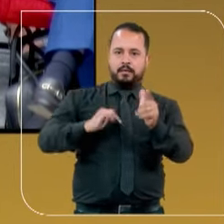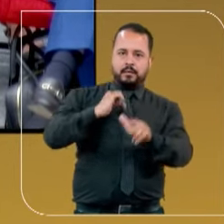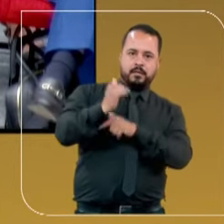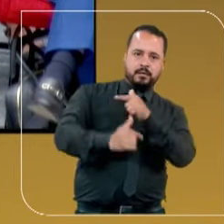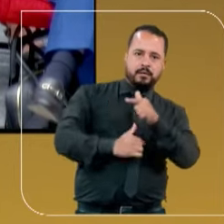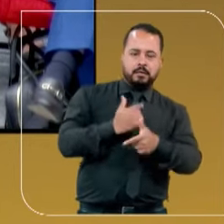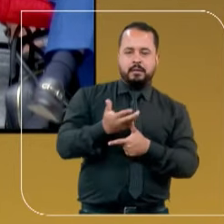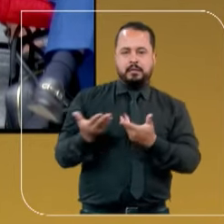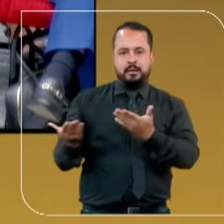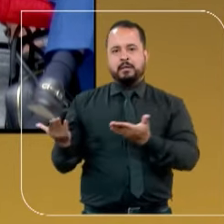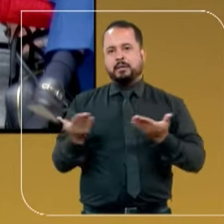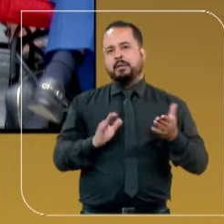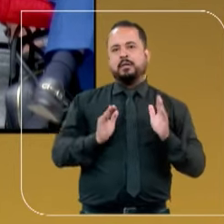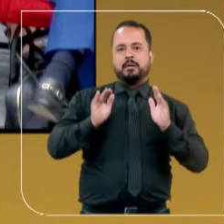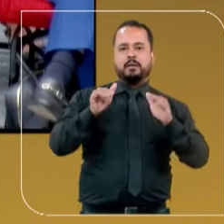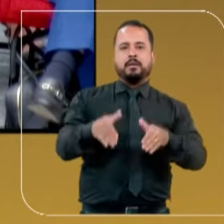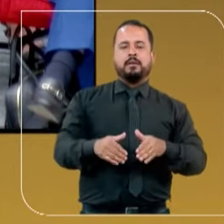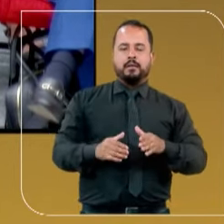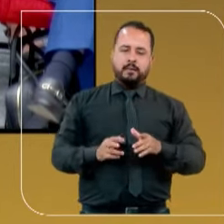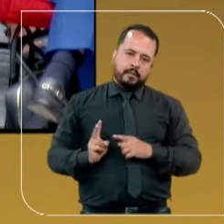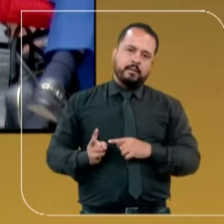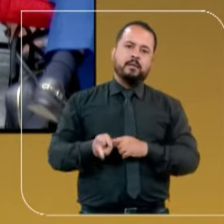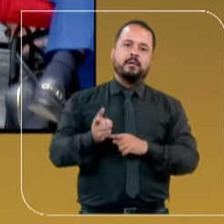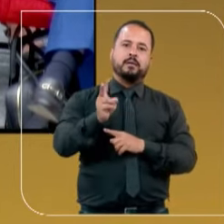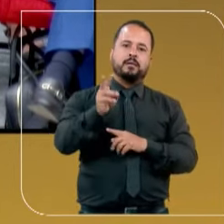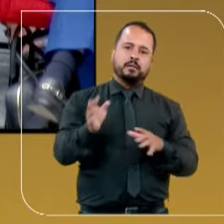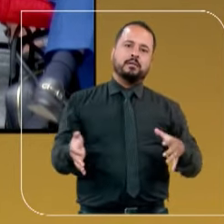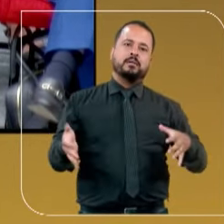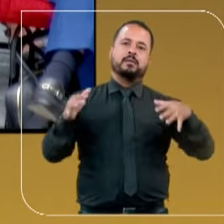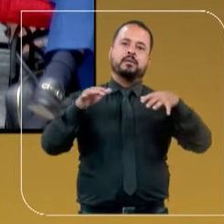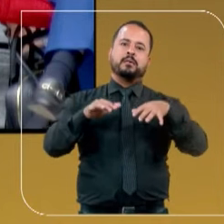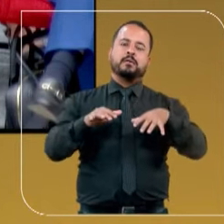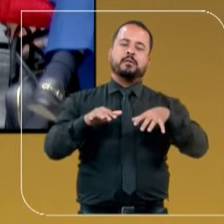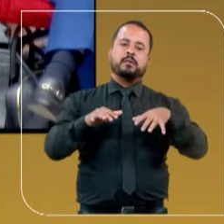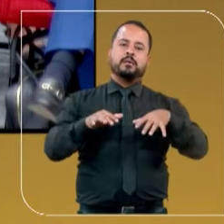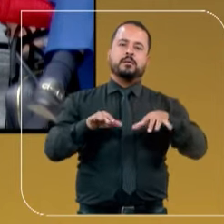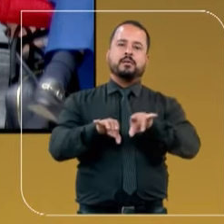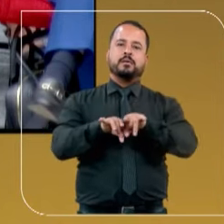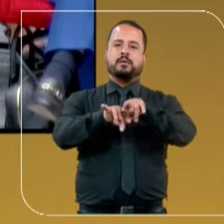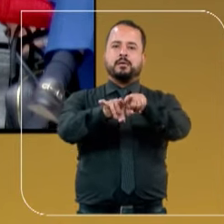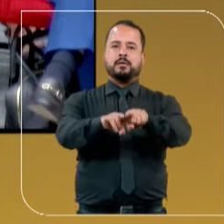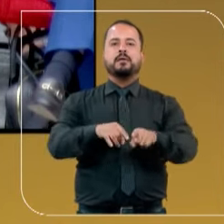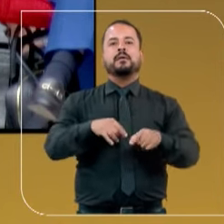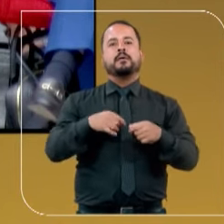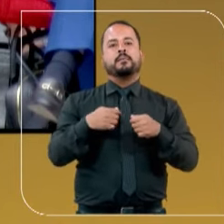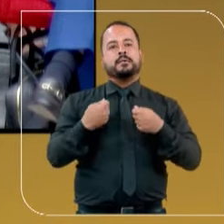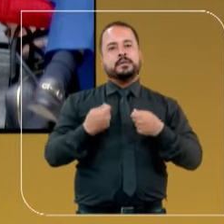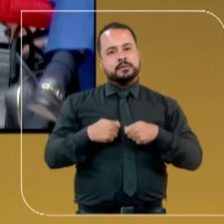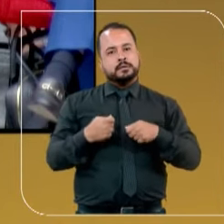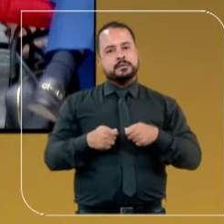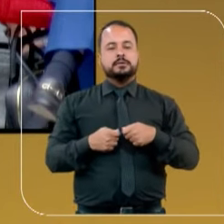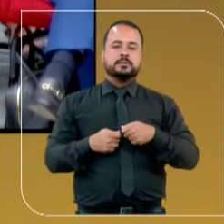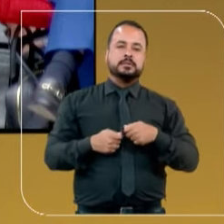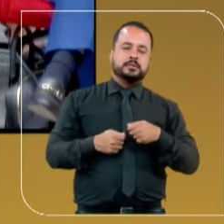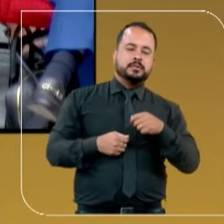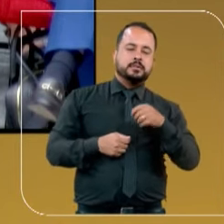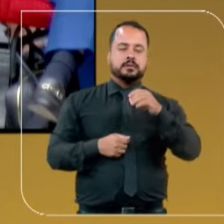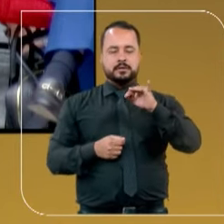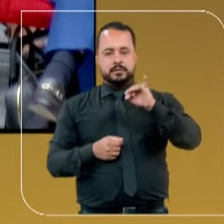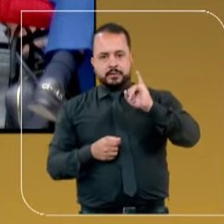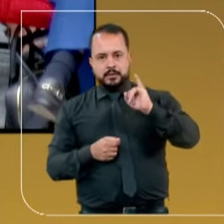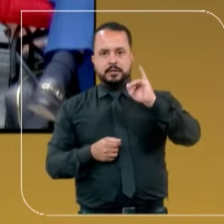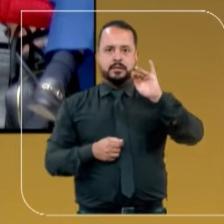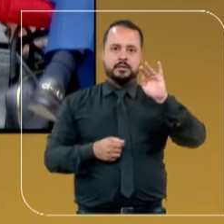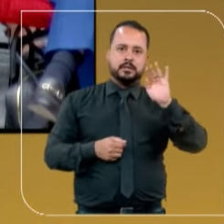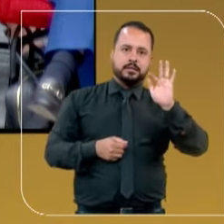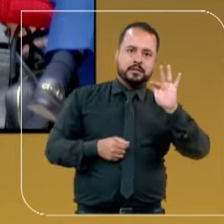está presente para continuarmos nessas parcerias. A promoção de cursos relacionados com o objetivo da INFAM, que enfatiza a